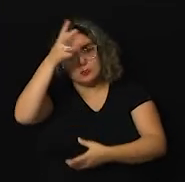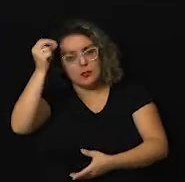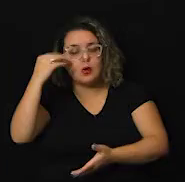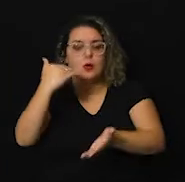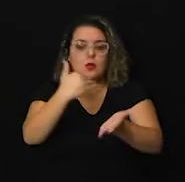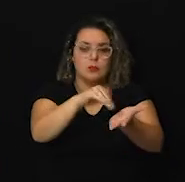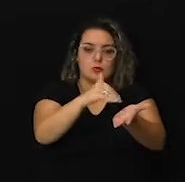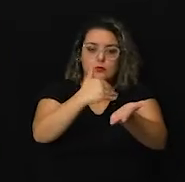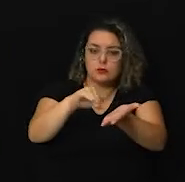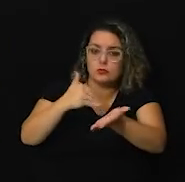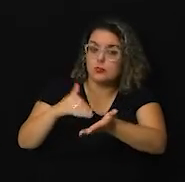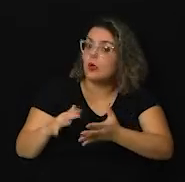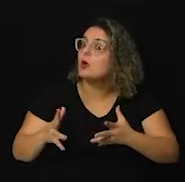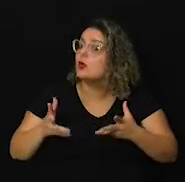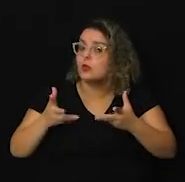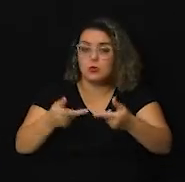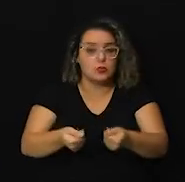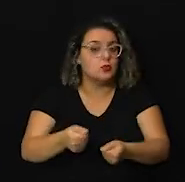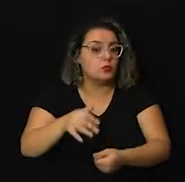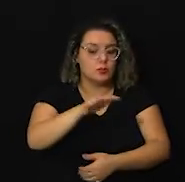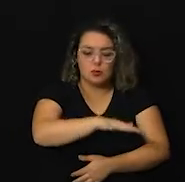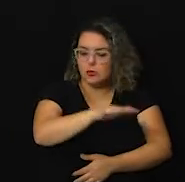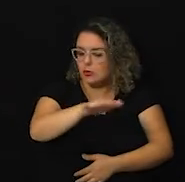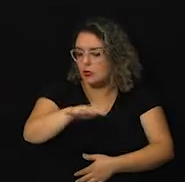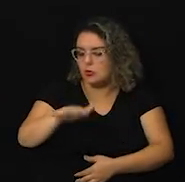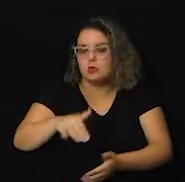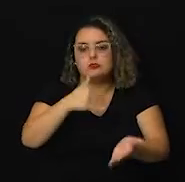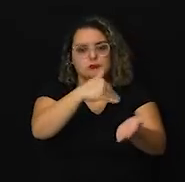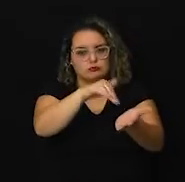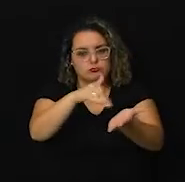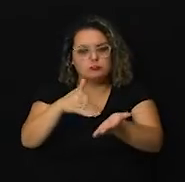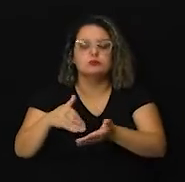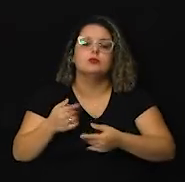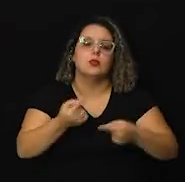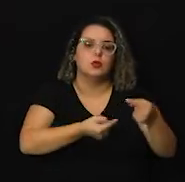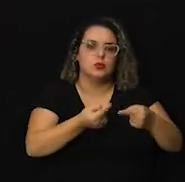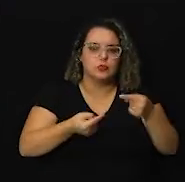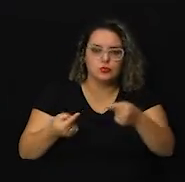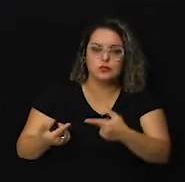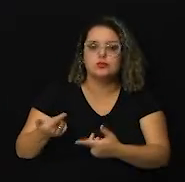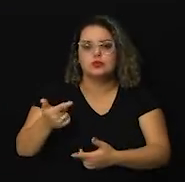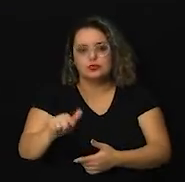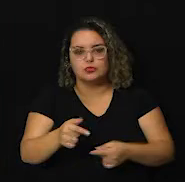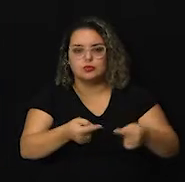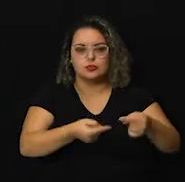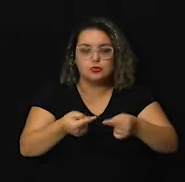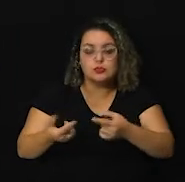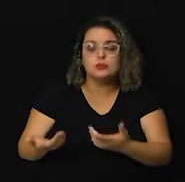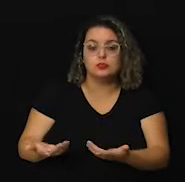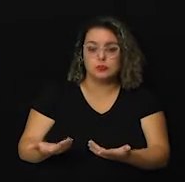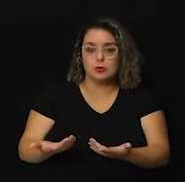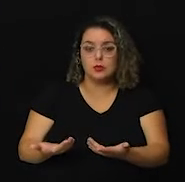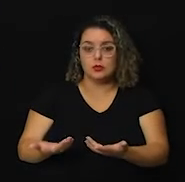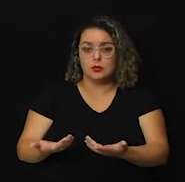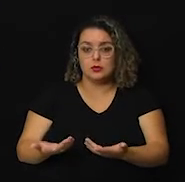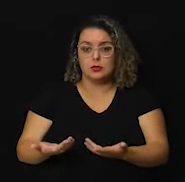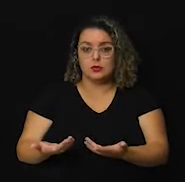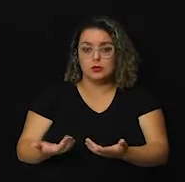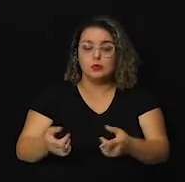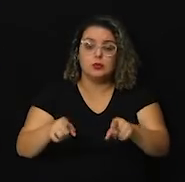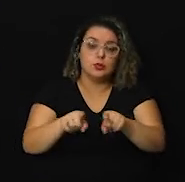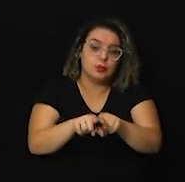para os secretários, todos os secretários de todas as pastas que nós discutimos aqui, que vamos discutir, né?